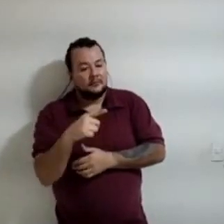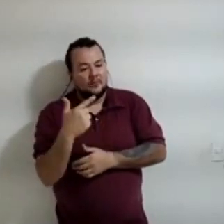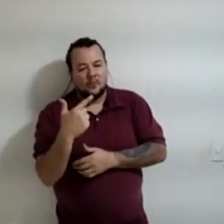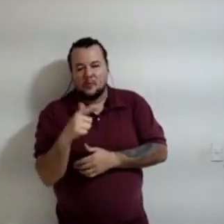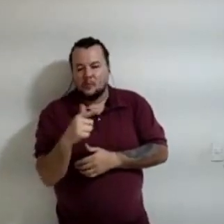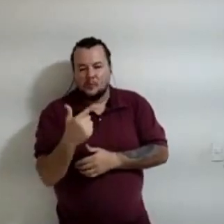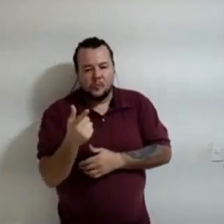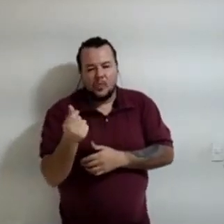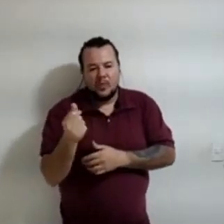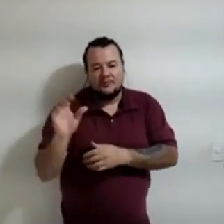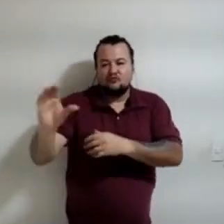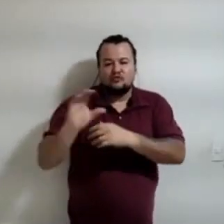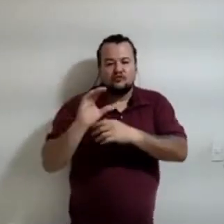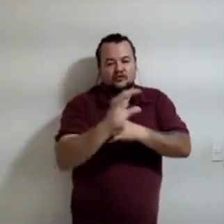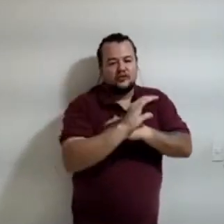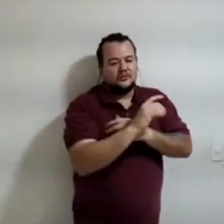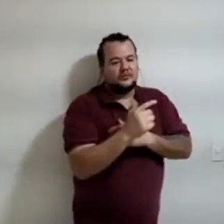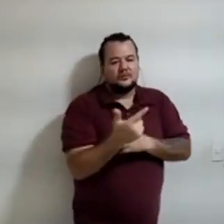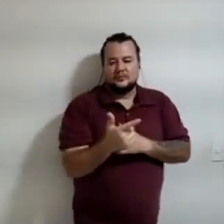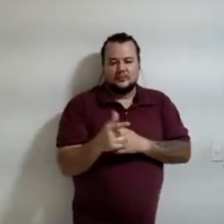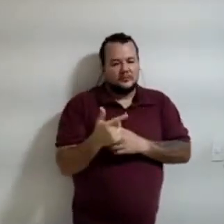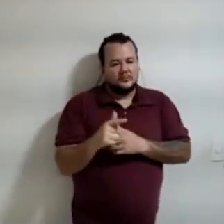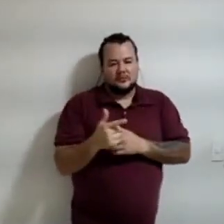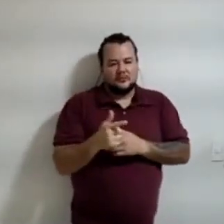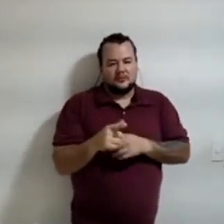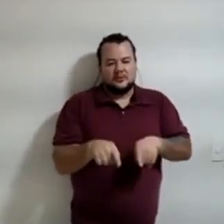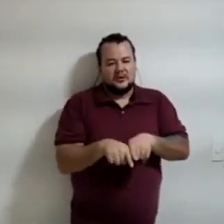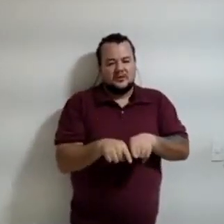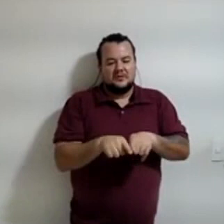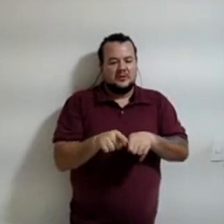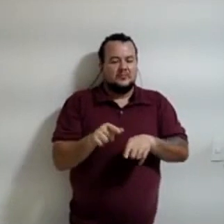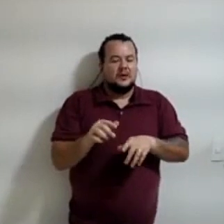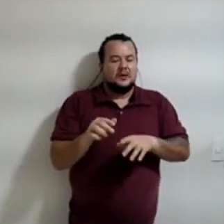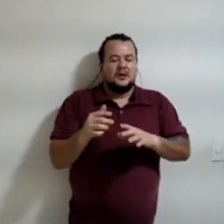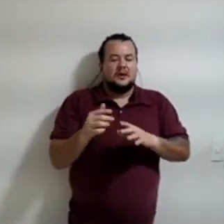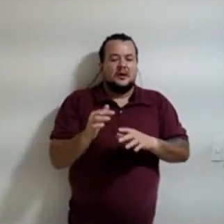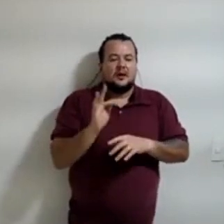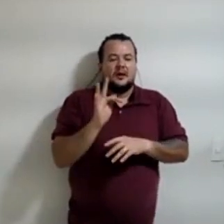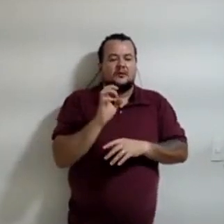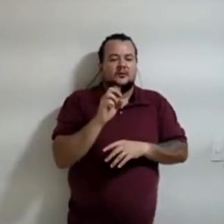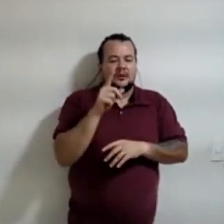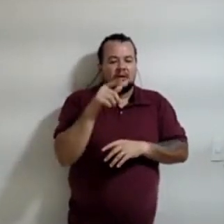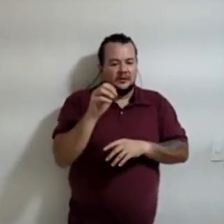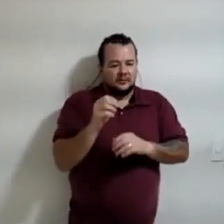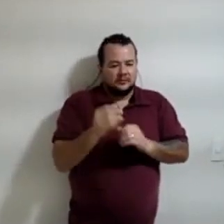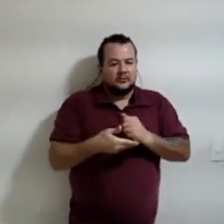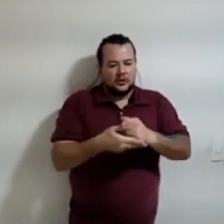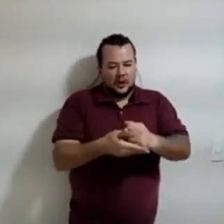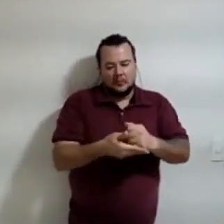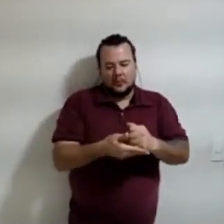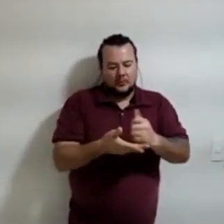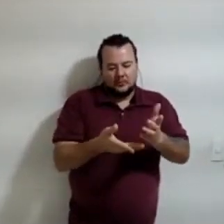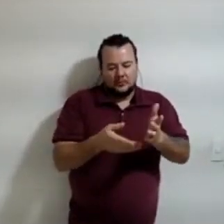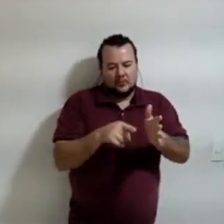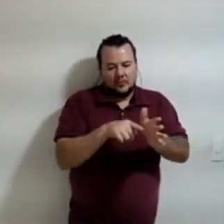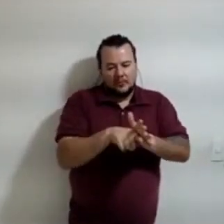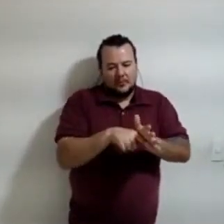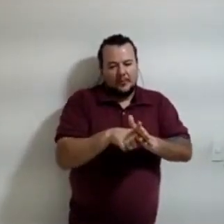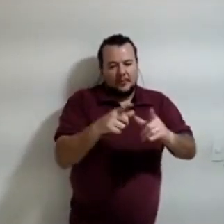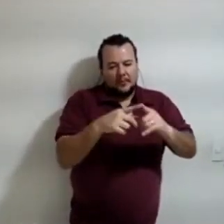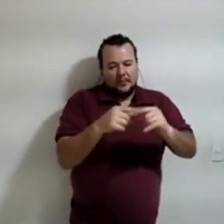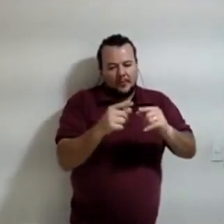fomento nacionais e nem da Fundação de Apoio à Pesquisa do Distrito Federal. E essa omissão de